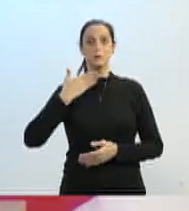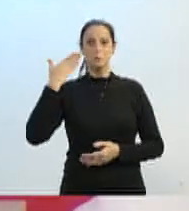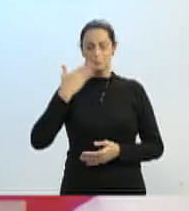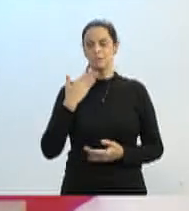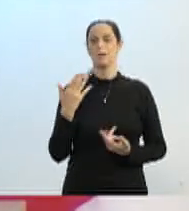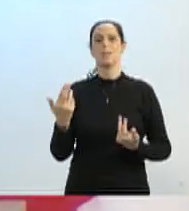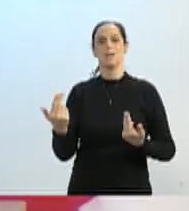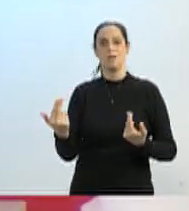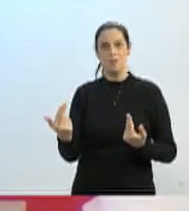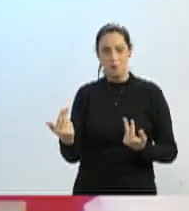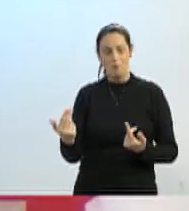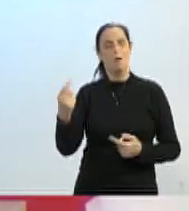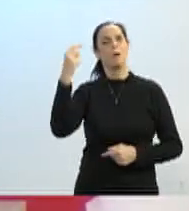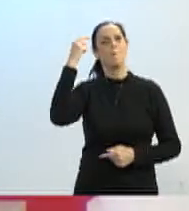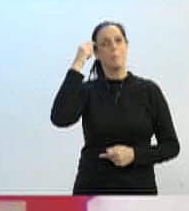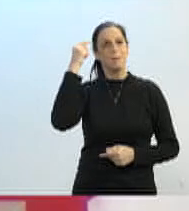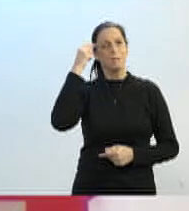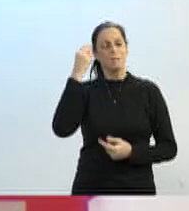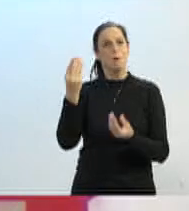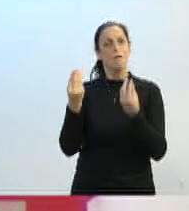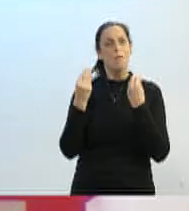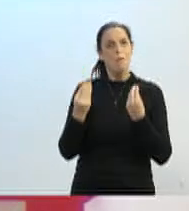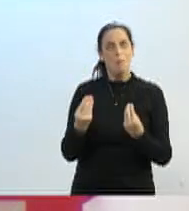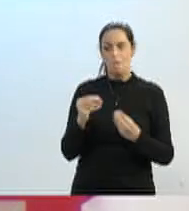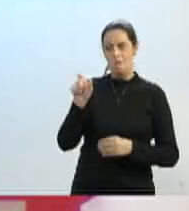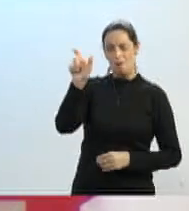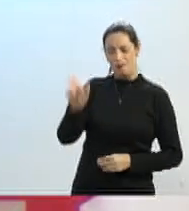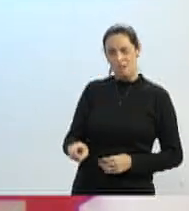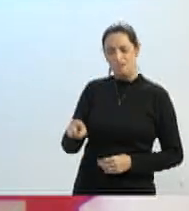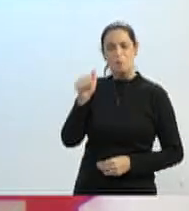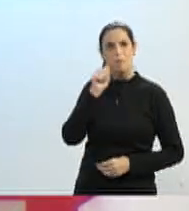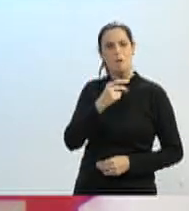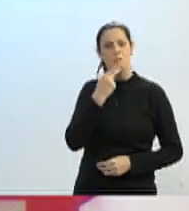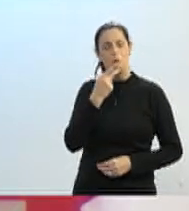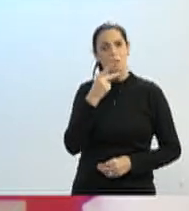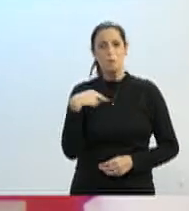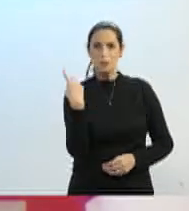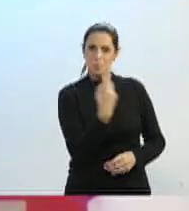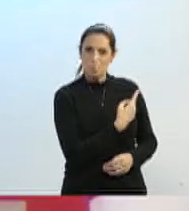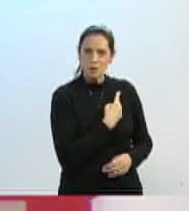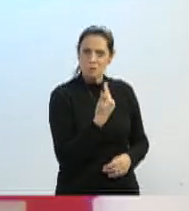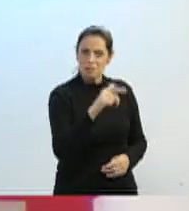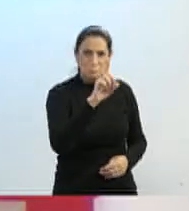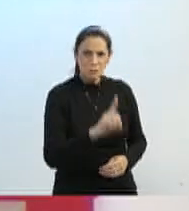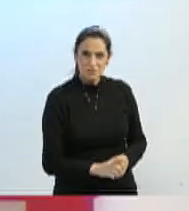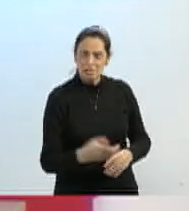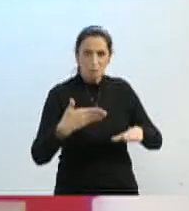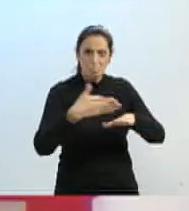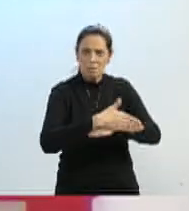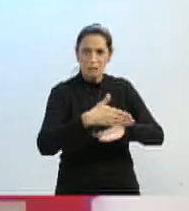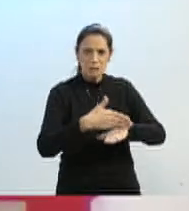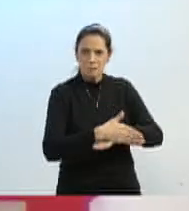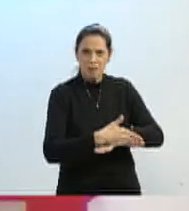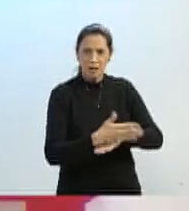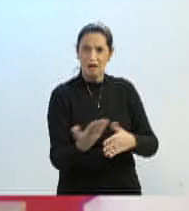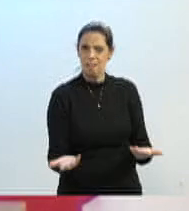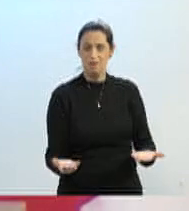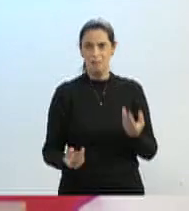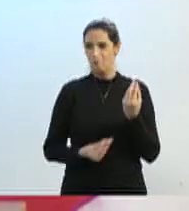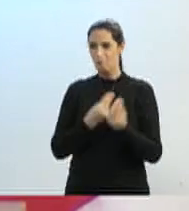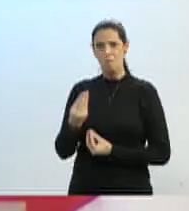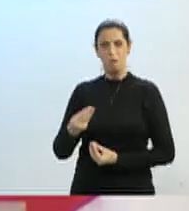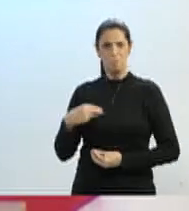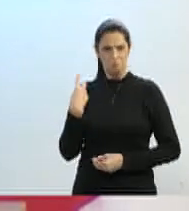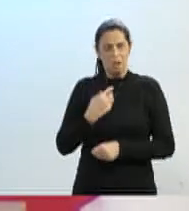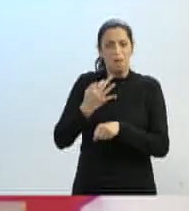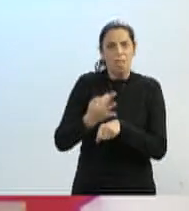que visa minar os direitos de uma parte da nossa sociedade. Não podemos mais tolerar a ideia